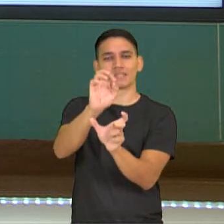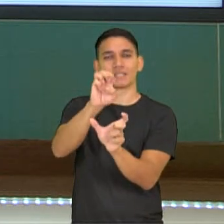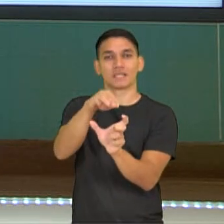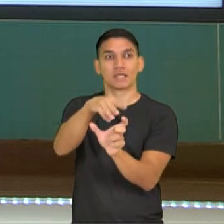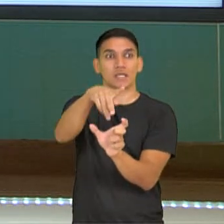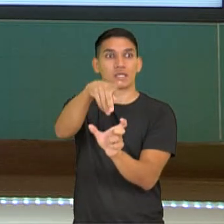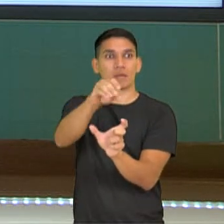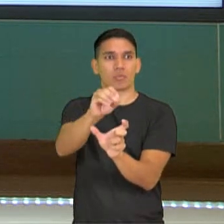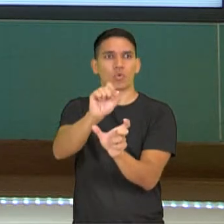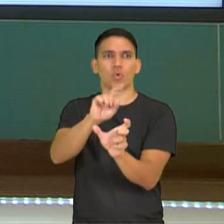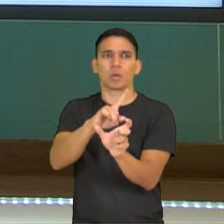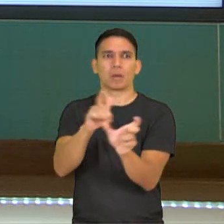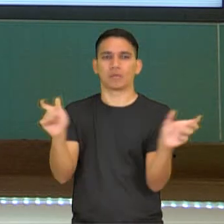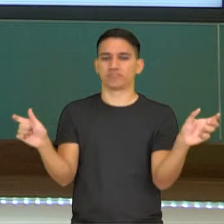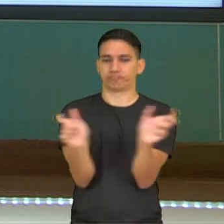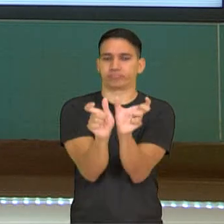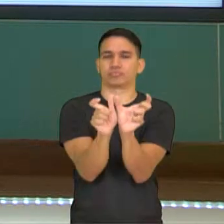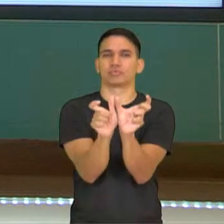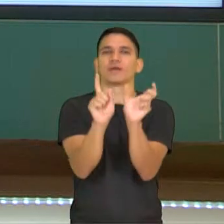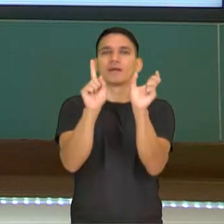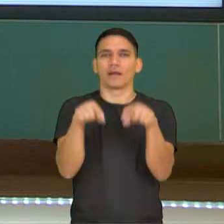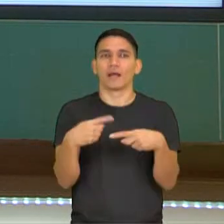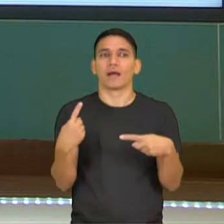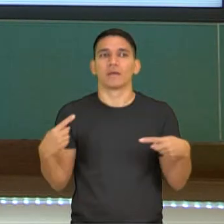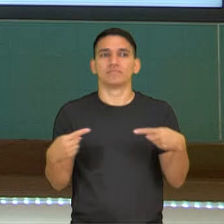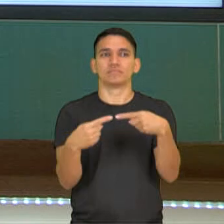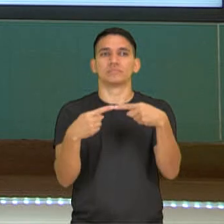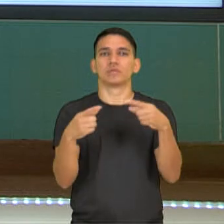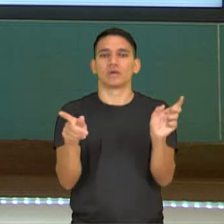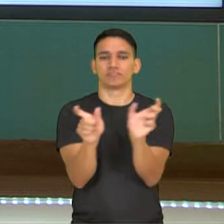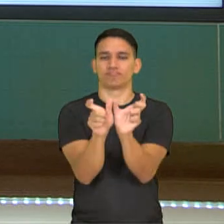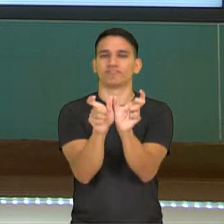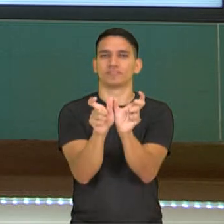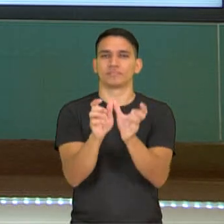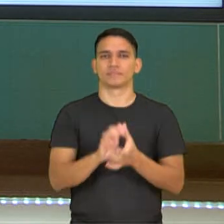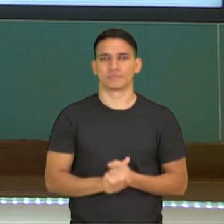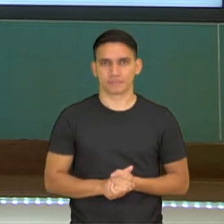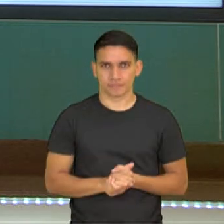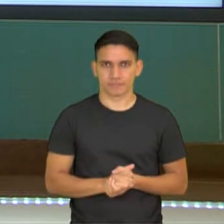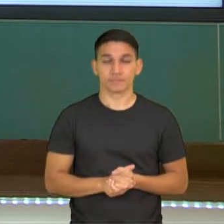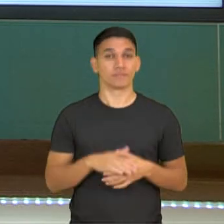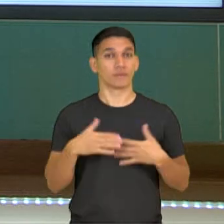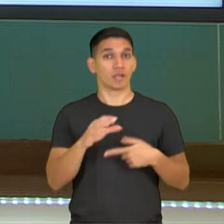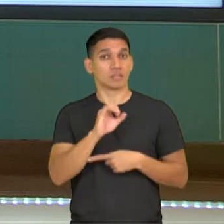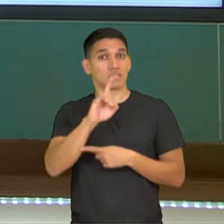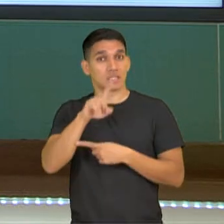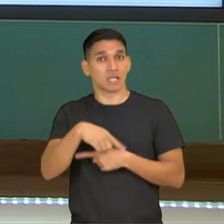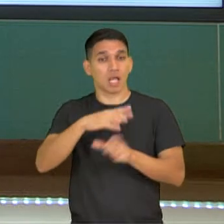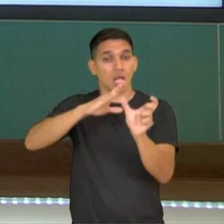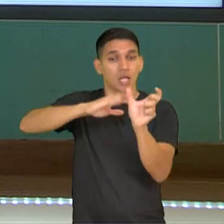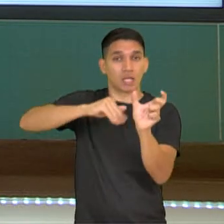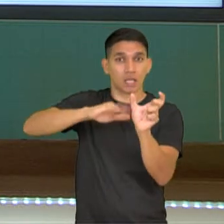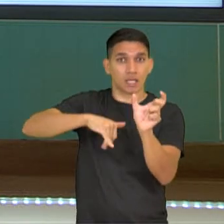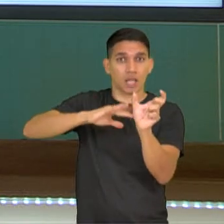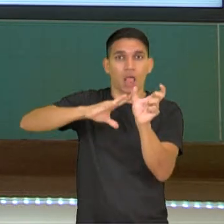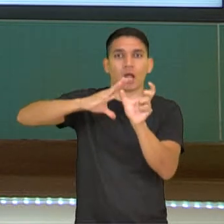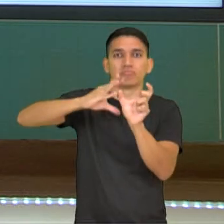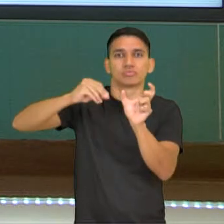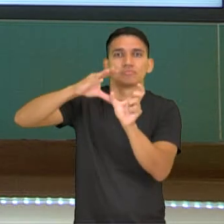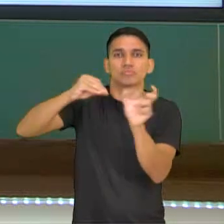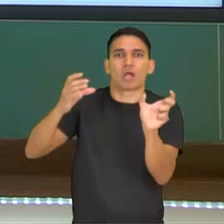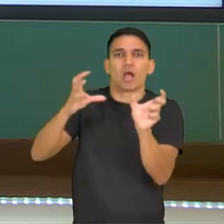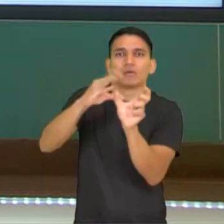não omitiu nenhuma letra. Então a gente chama esse tipo de composição por justaposição. Então se omite uma letra, aglutinação. Não